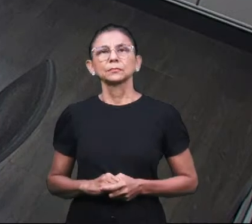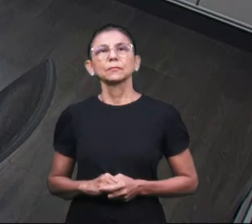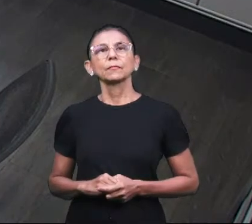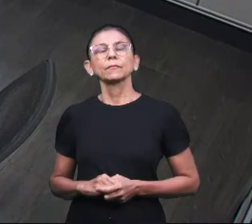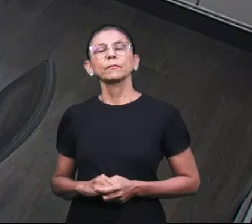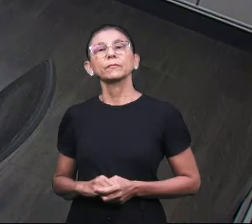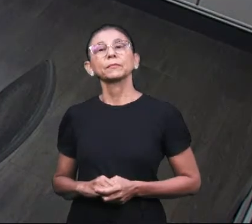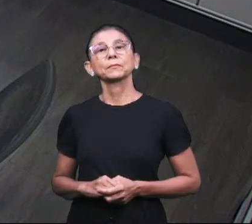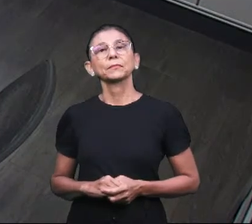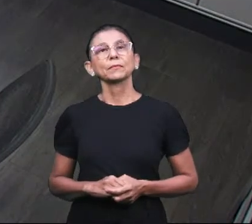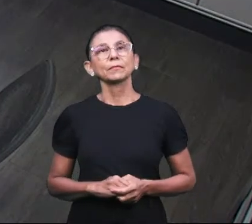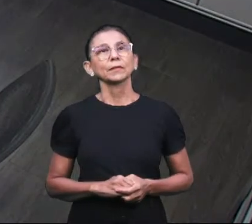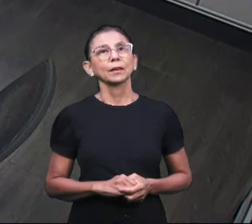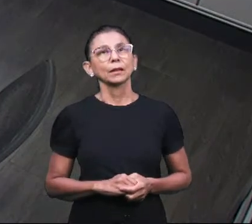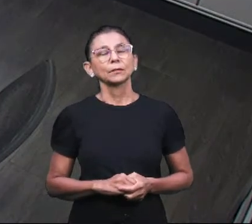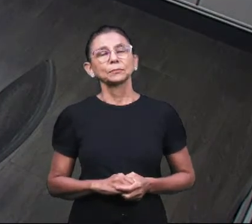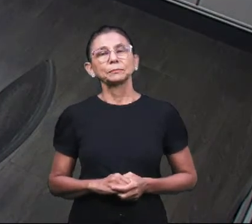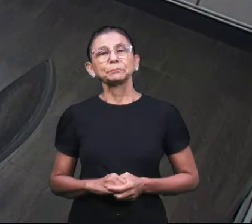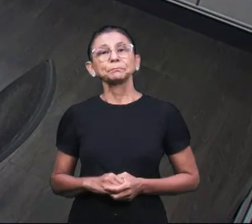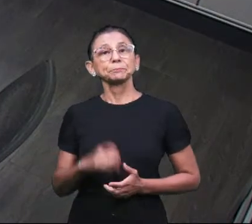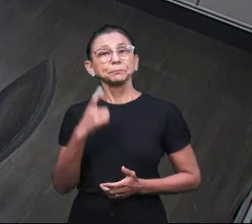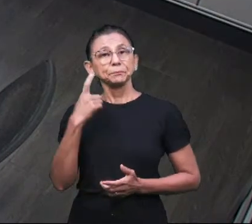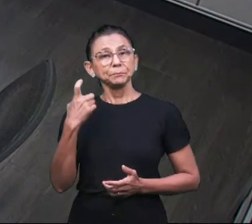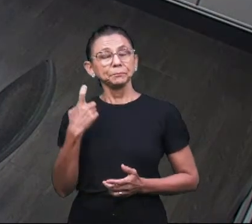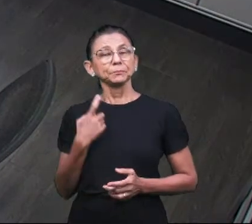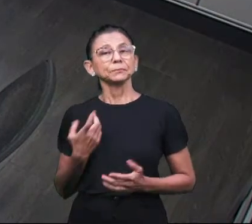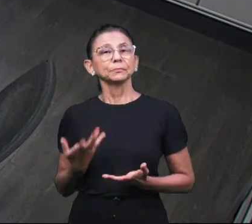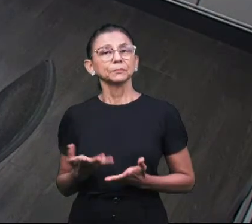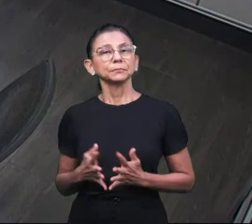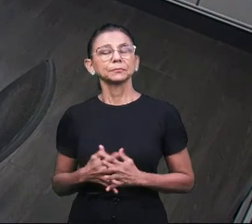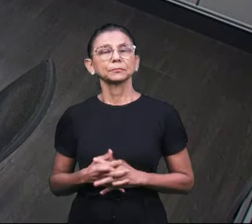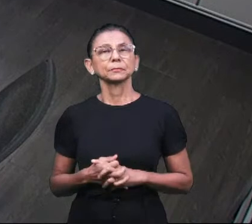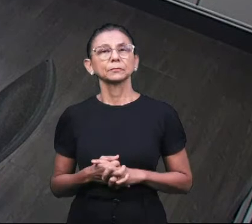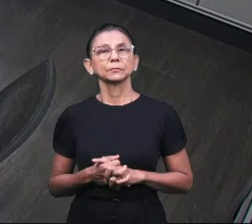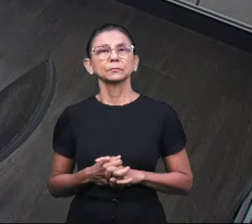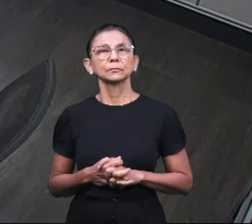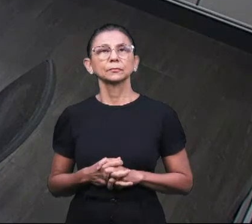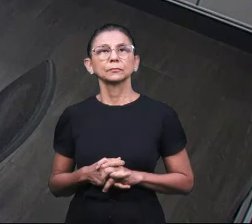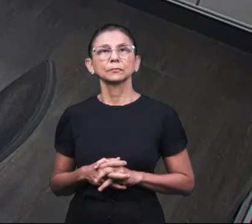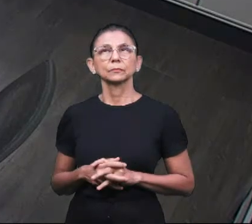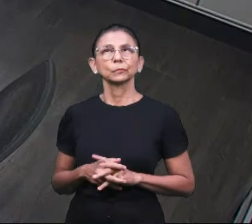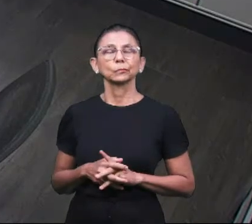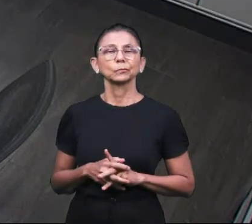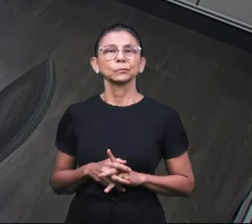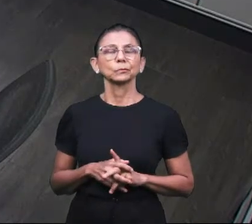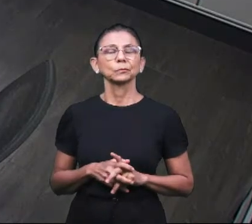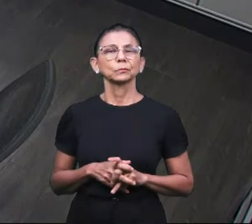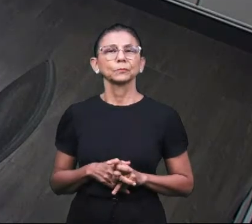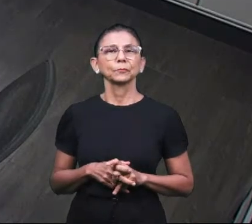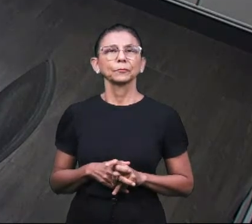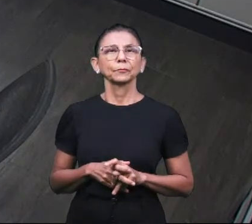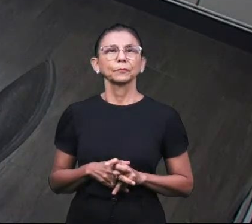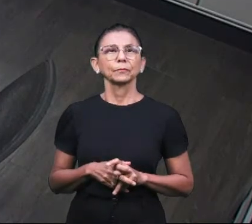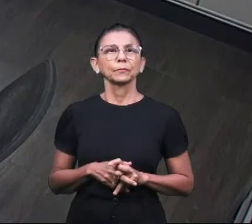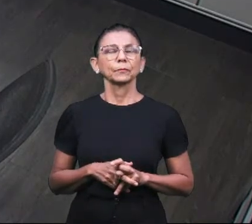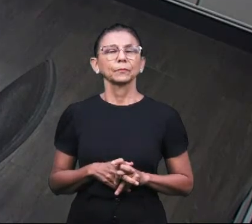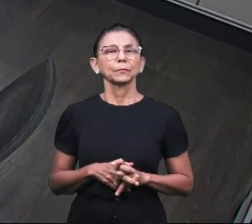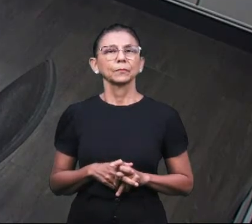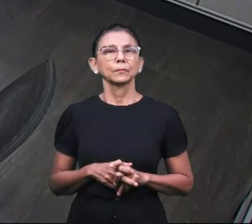agora, é de não ter contestação. É interessante que nem é esse o nosso